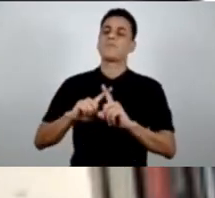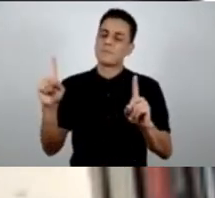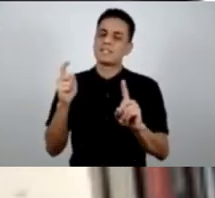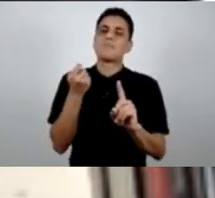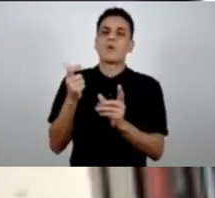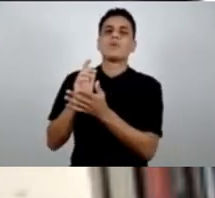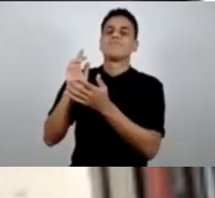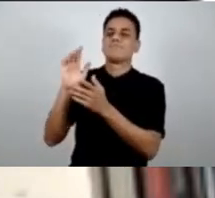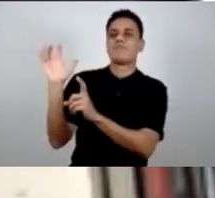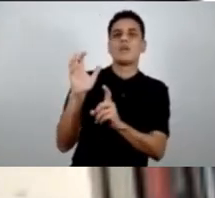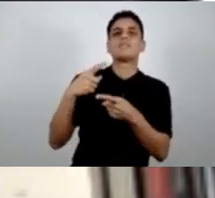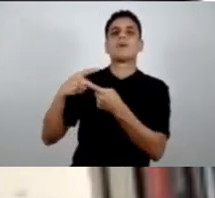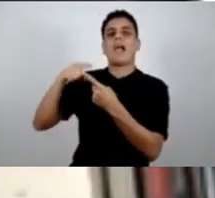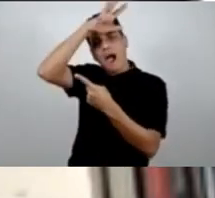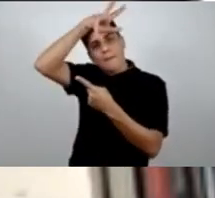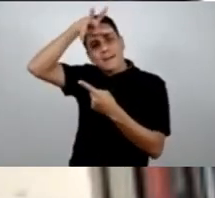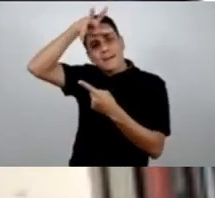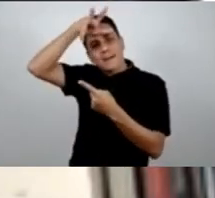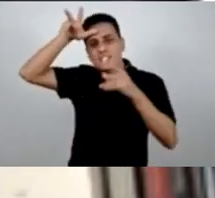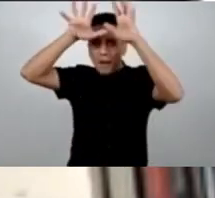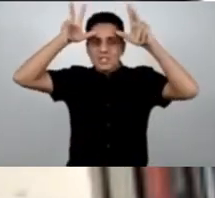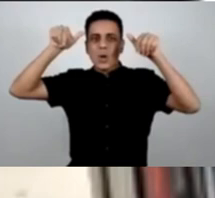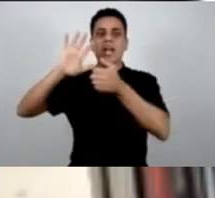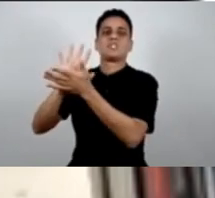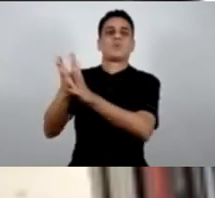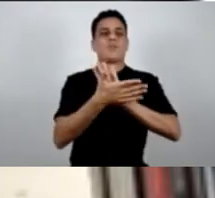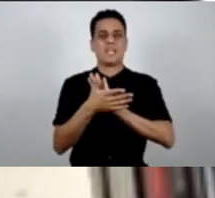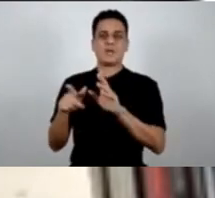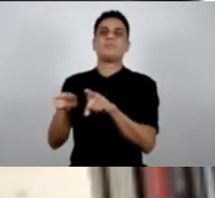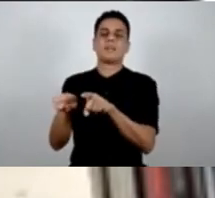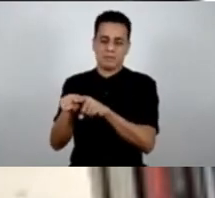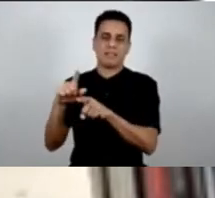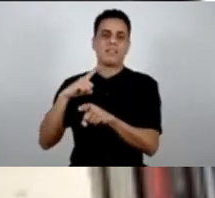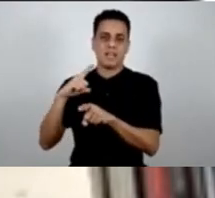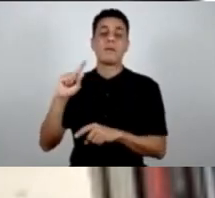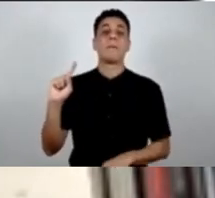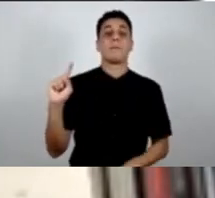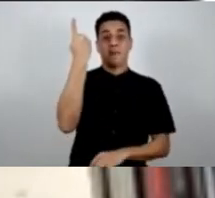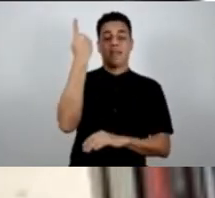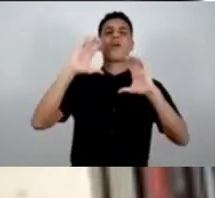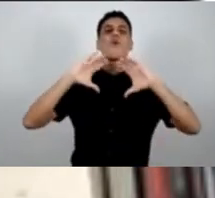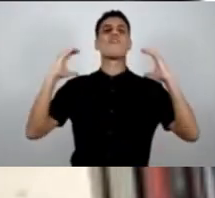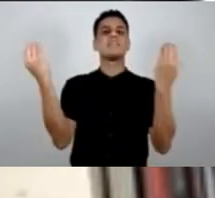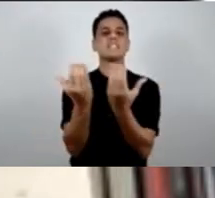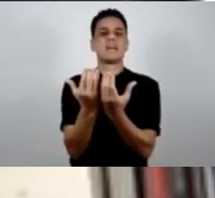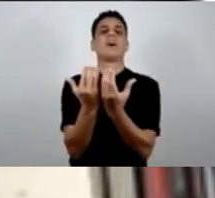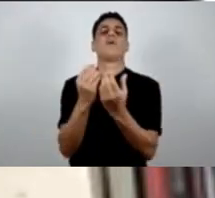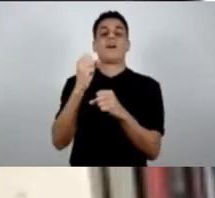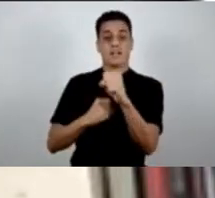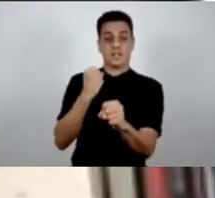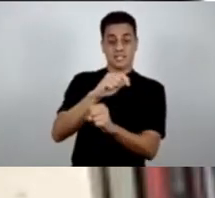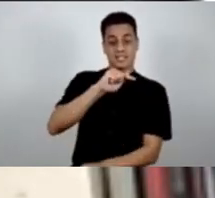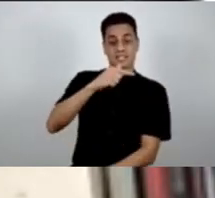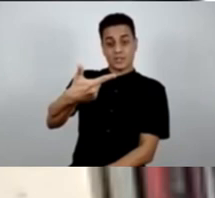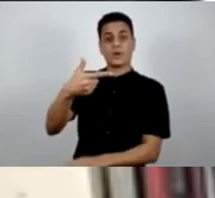não é? Na primeira conferência das Nações Unidas sobre meio ambiente e desenvolvimento, em Estocolmo, em 72, o Brasil ainda defendia